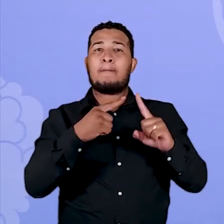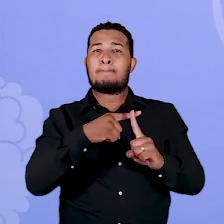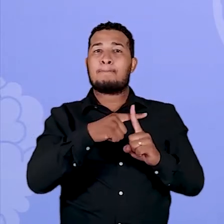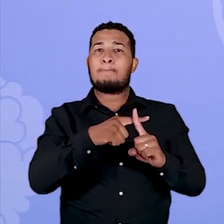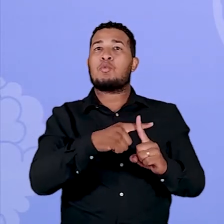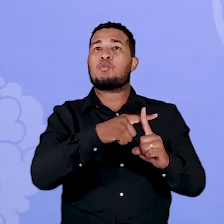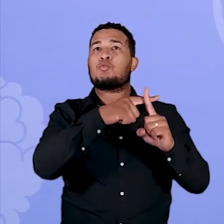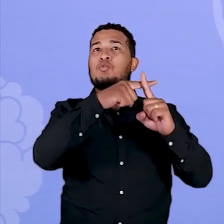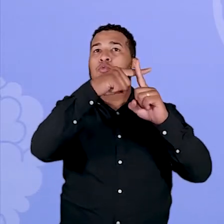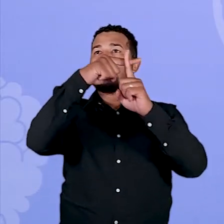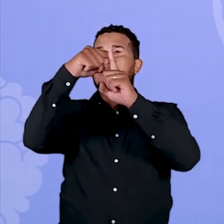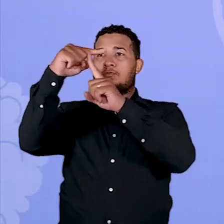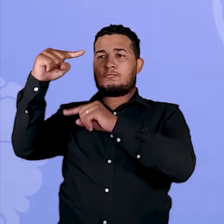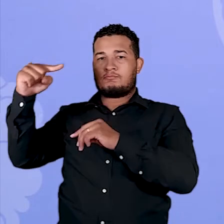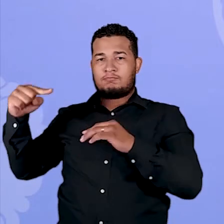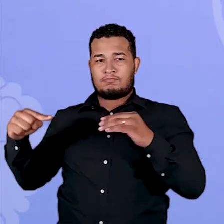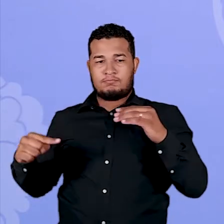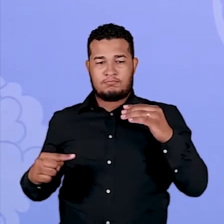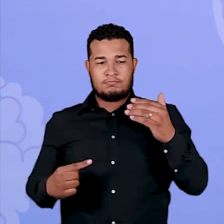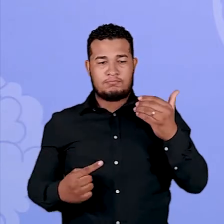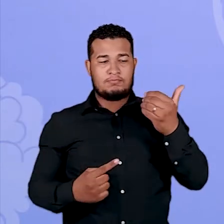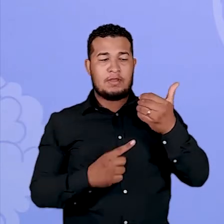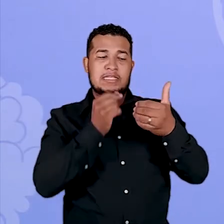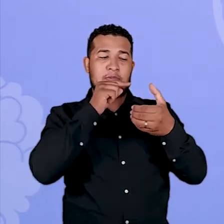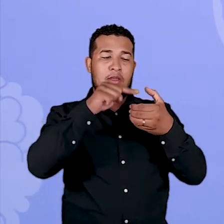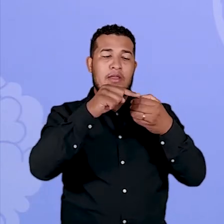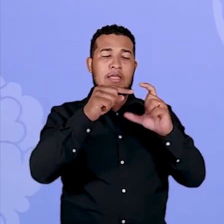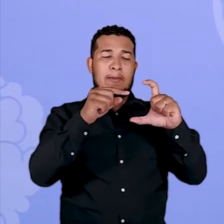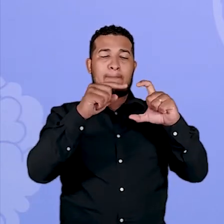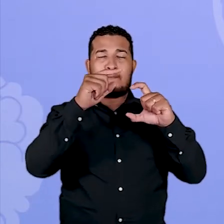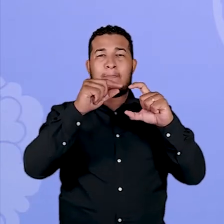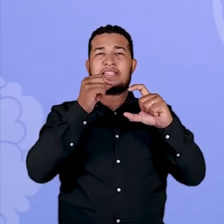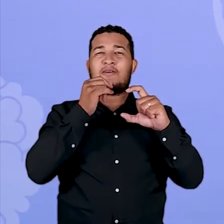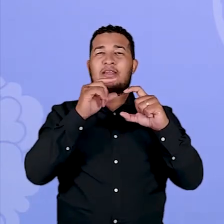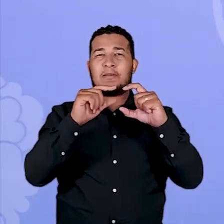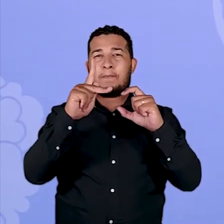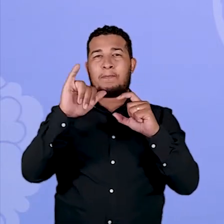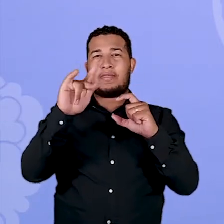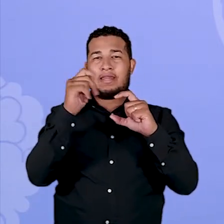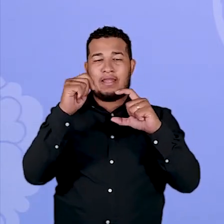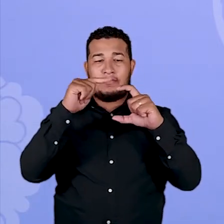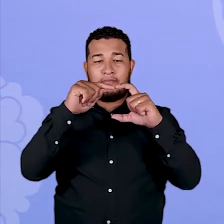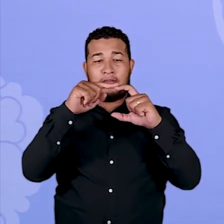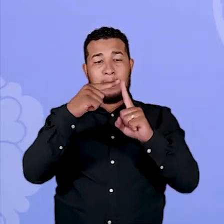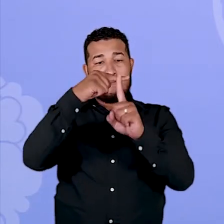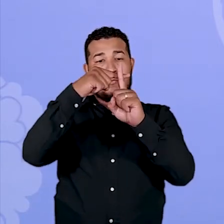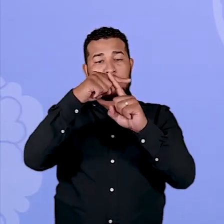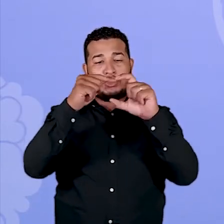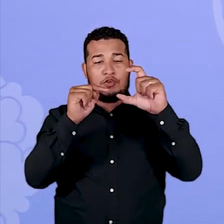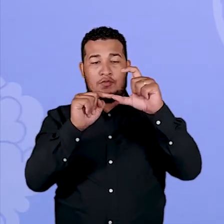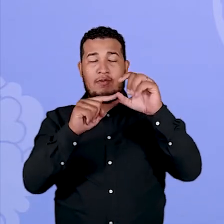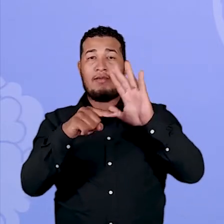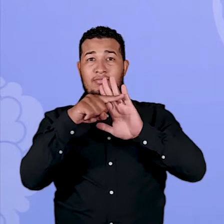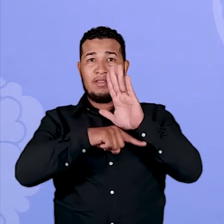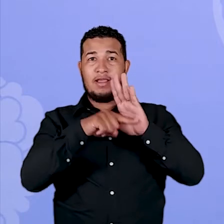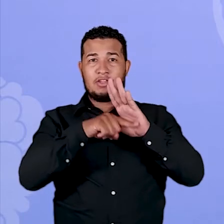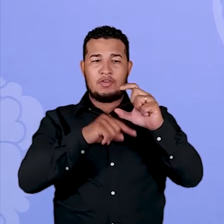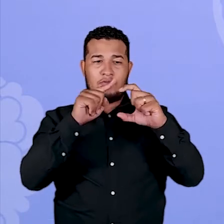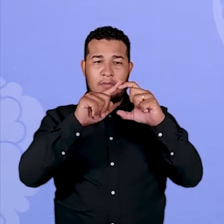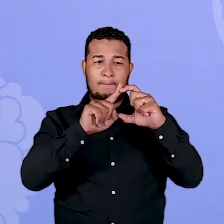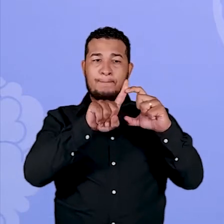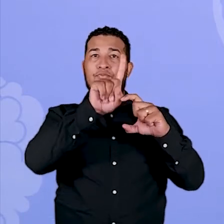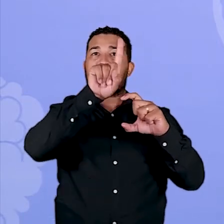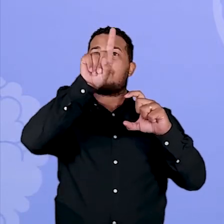fonte positiva e volta para o meu polo negativo. Imagina uma pilha, tem um polo positivo e um polo negativo. Polo positivo e polo